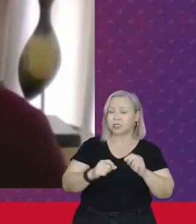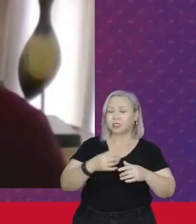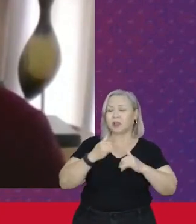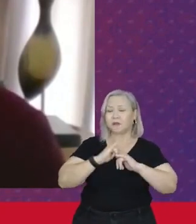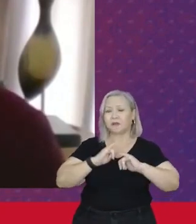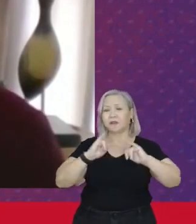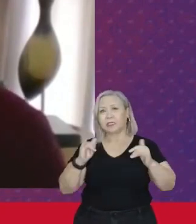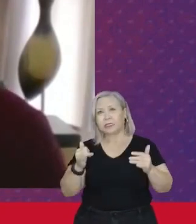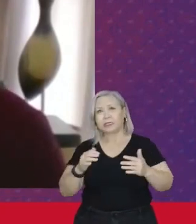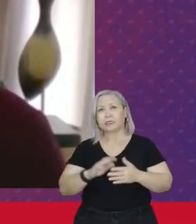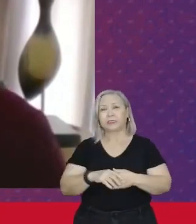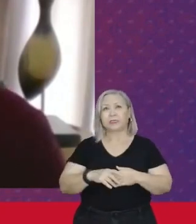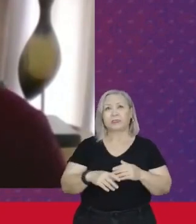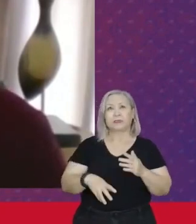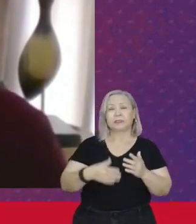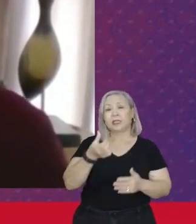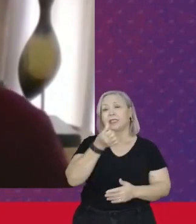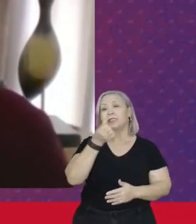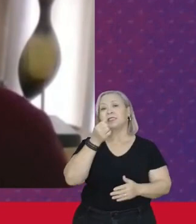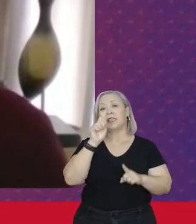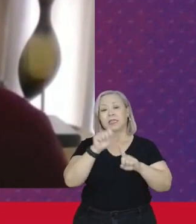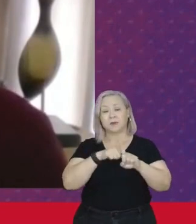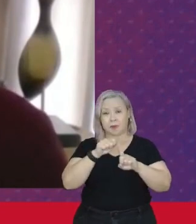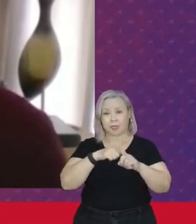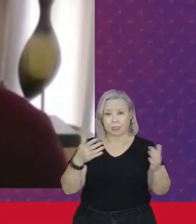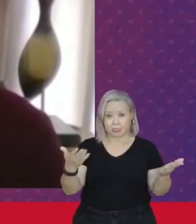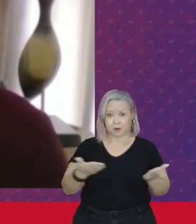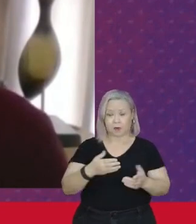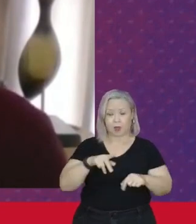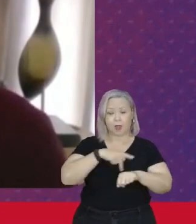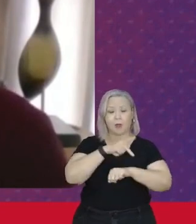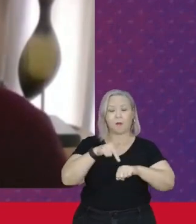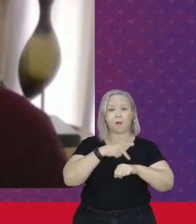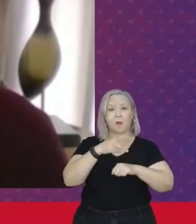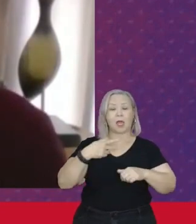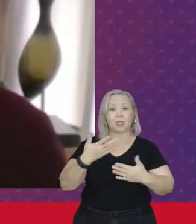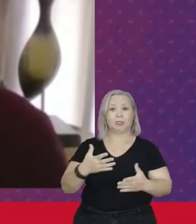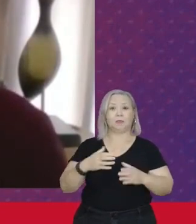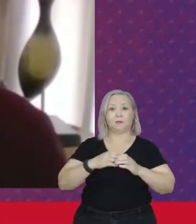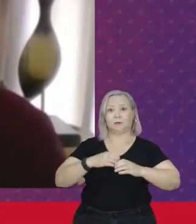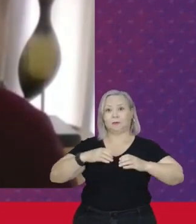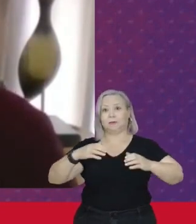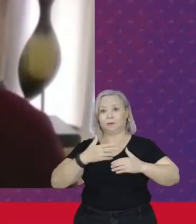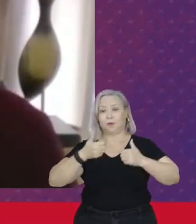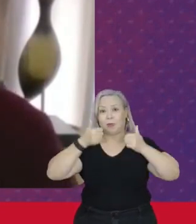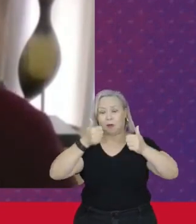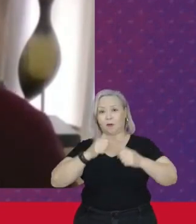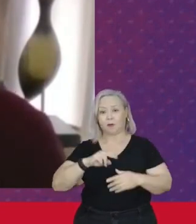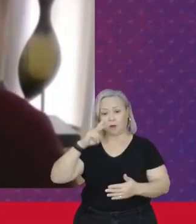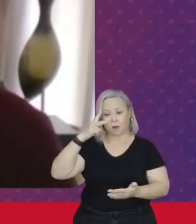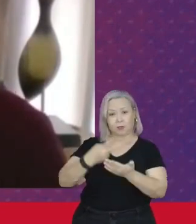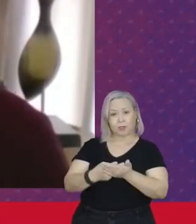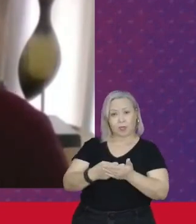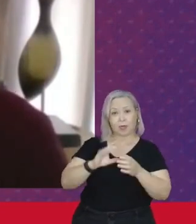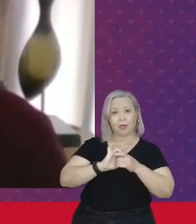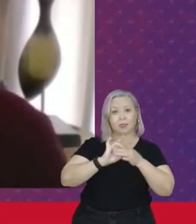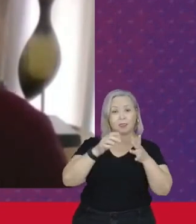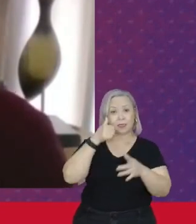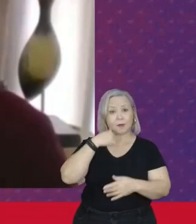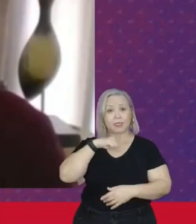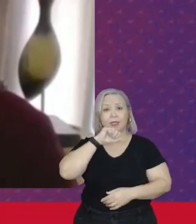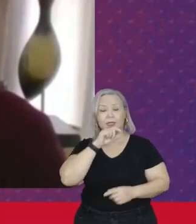para 3, hoje é de 6. Países mais avançados consideram a licença maternidade